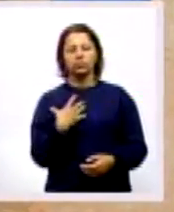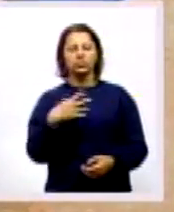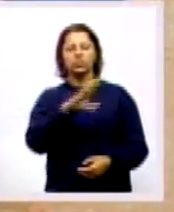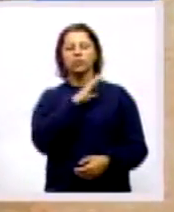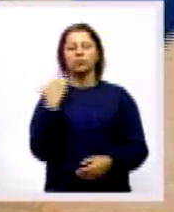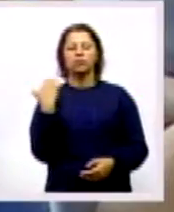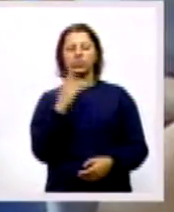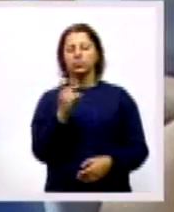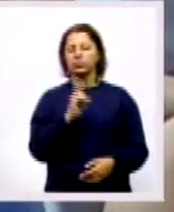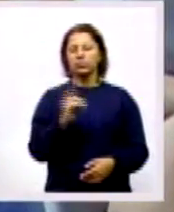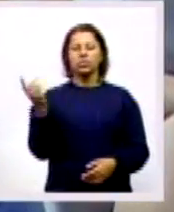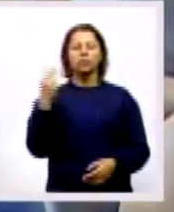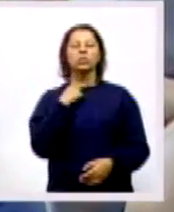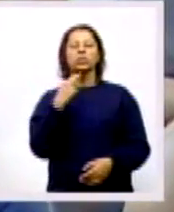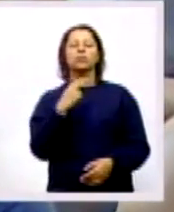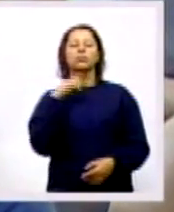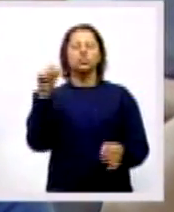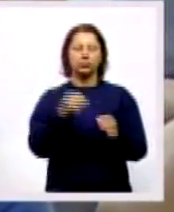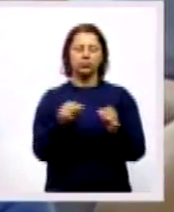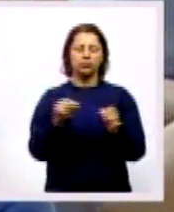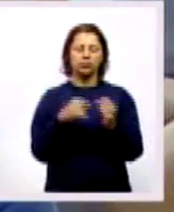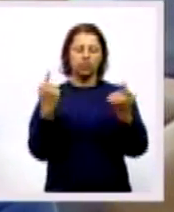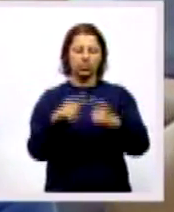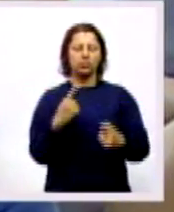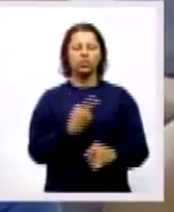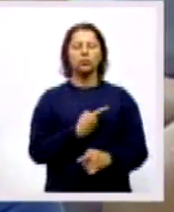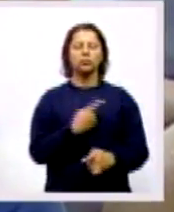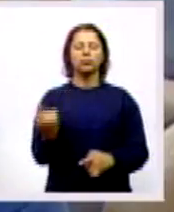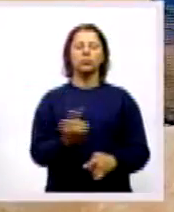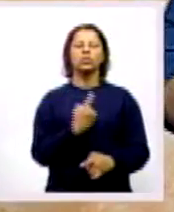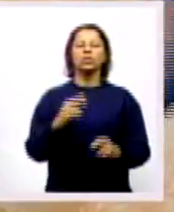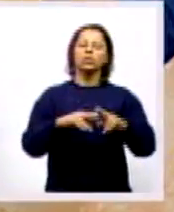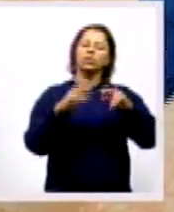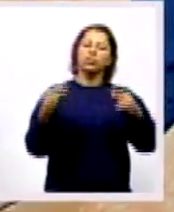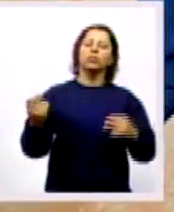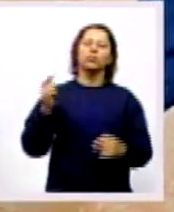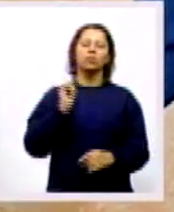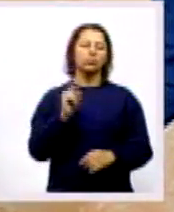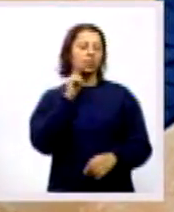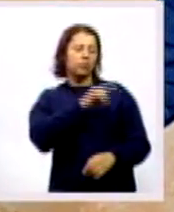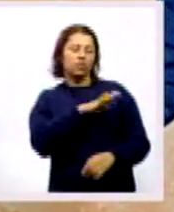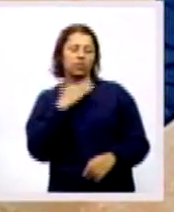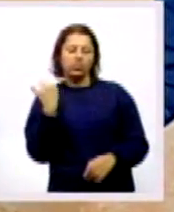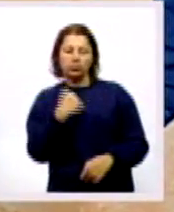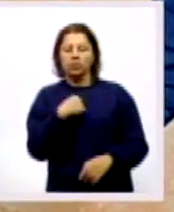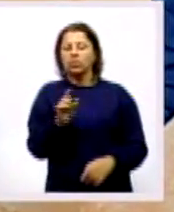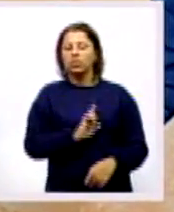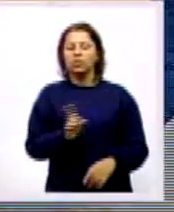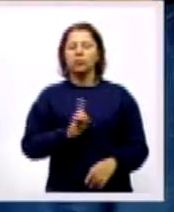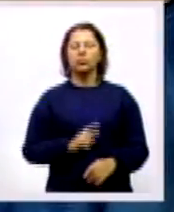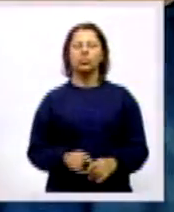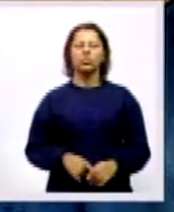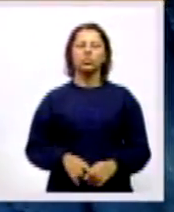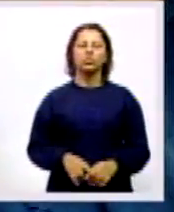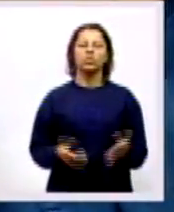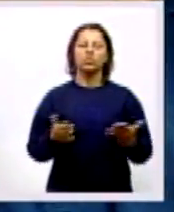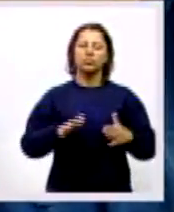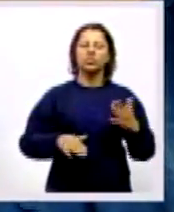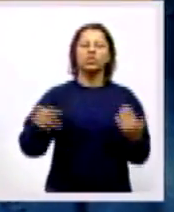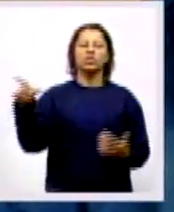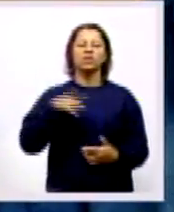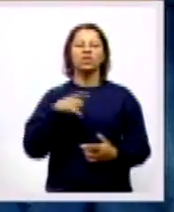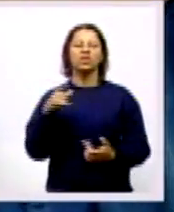volta, defunto não pode fazer nada com a gente. A única coisa que está diferente entre eu e ele é que ele está morto e eu não. E às vezes tem